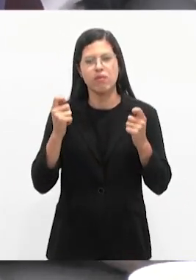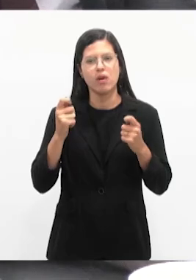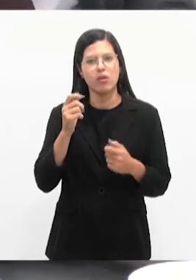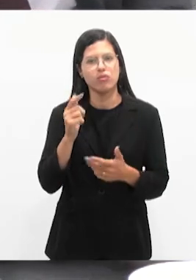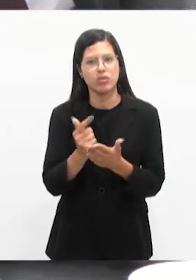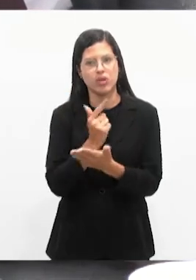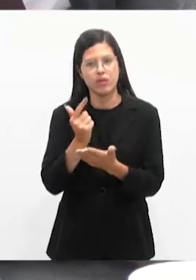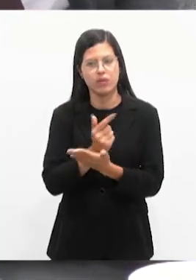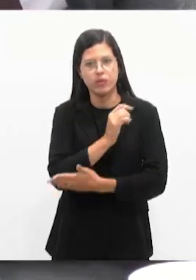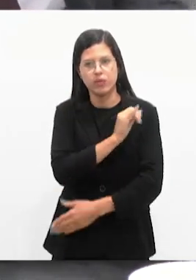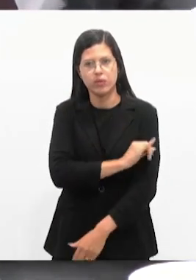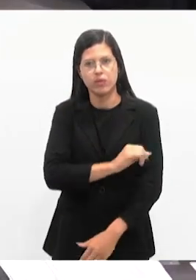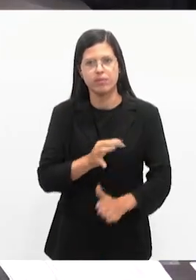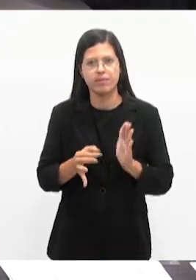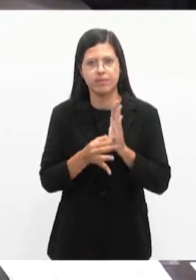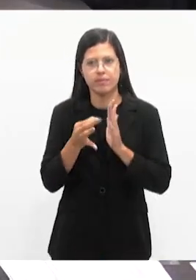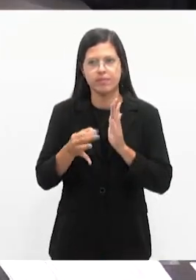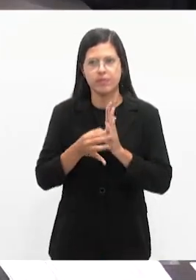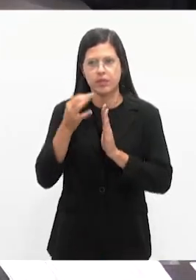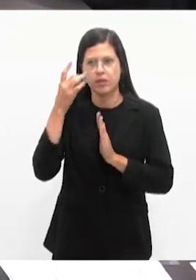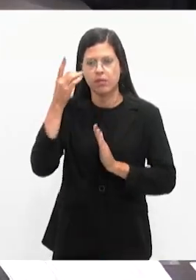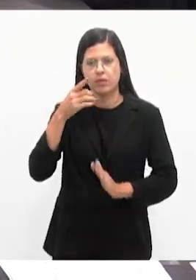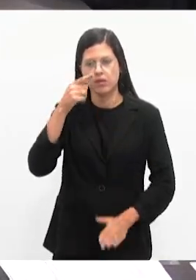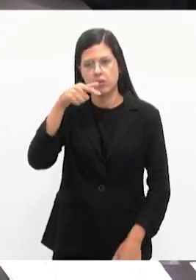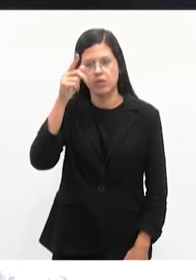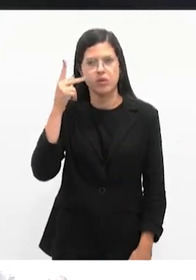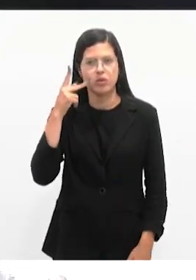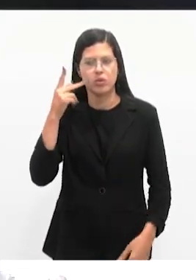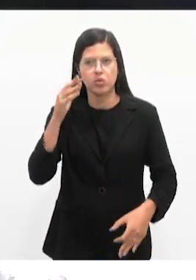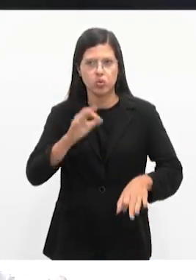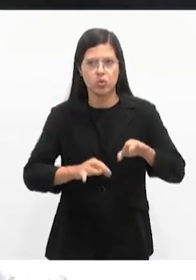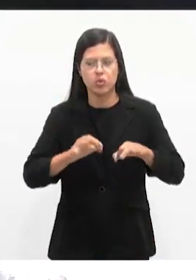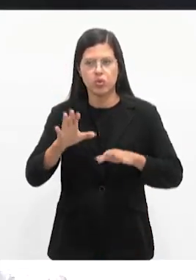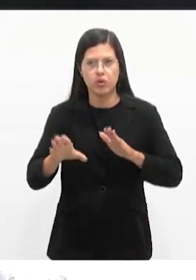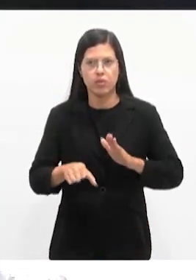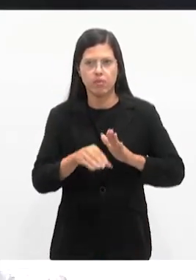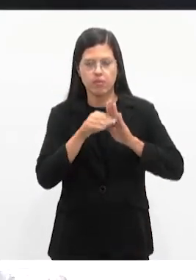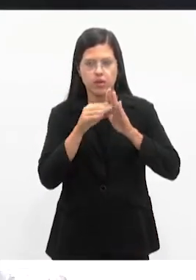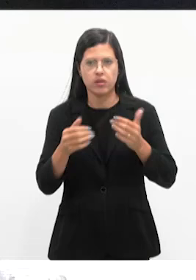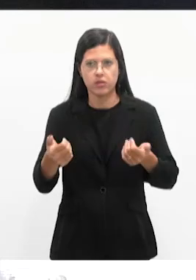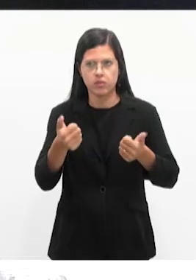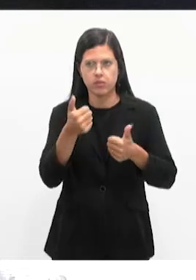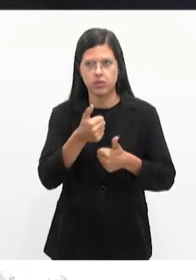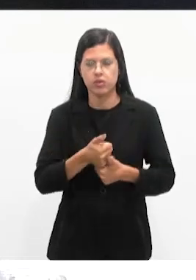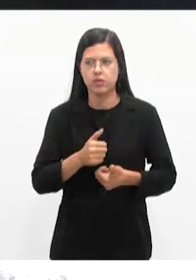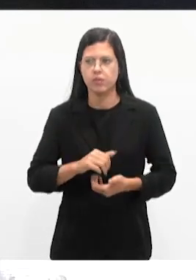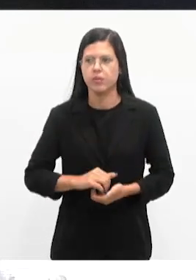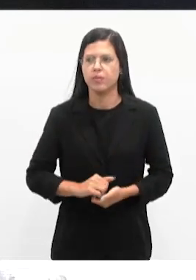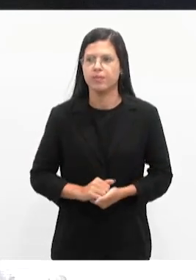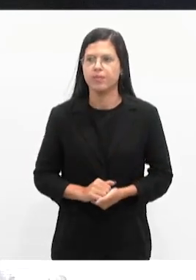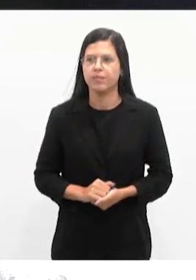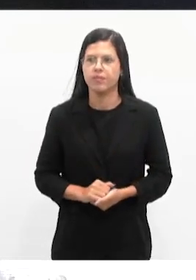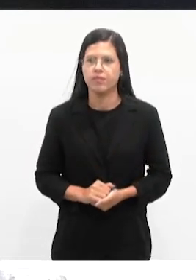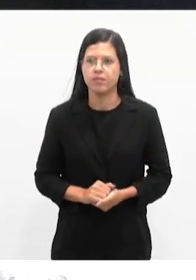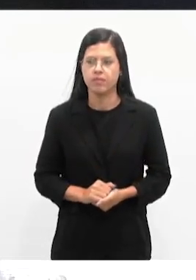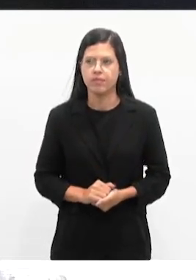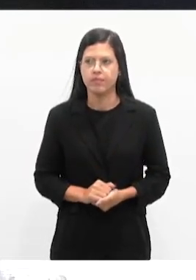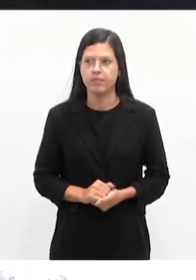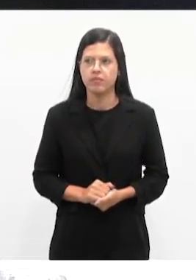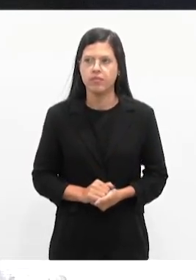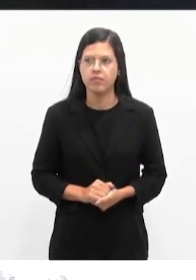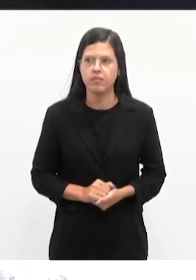deputado Luiz Paulo. Senhor presidente, juridicidade com emendas, concluindo com substitutivo. No caso